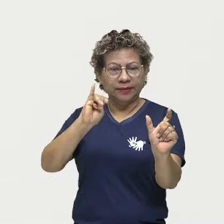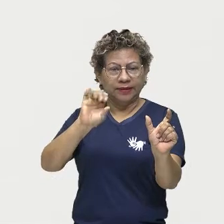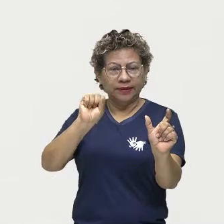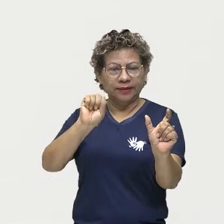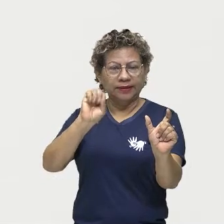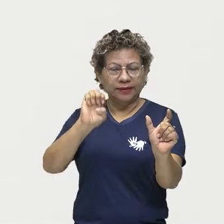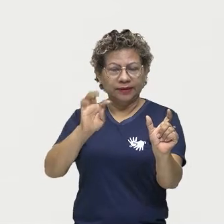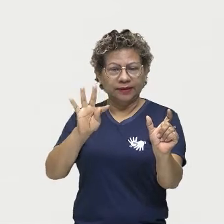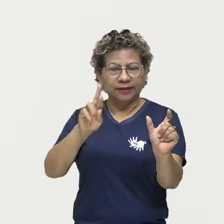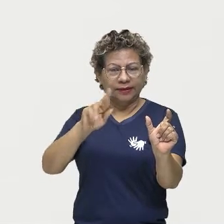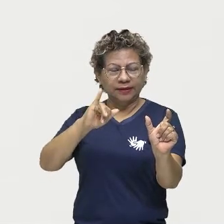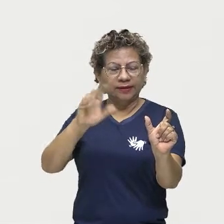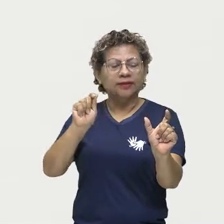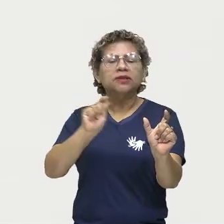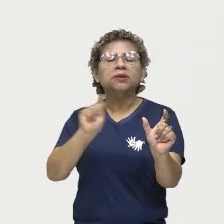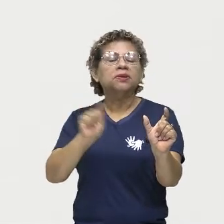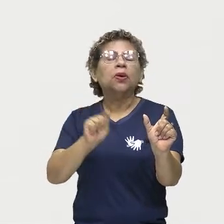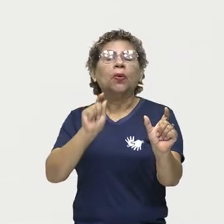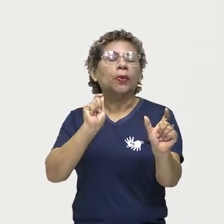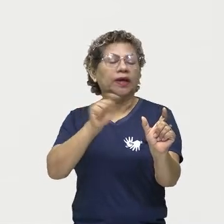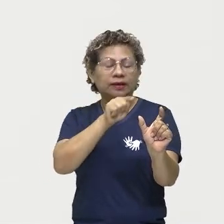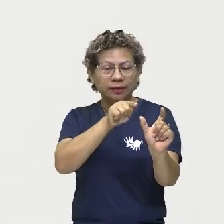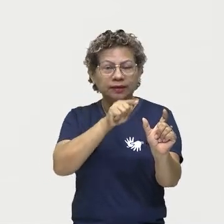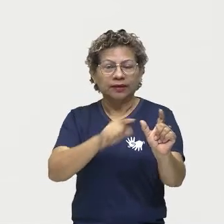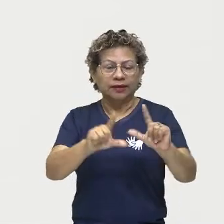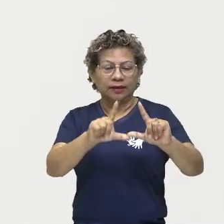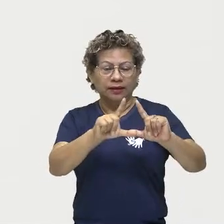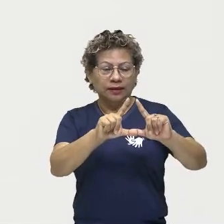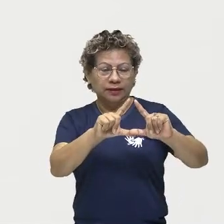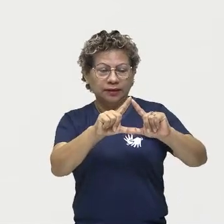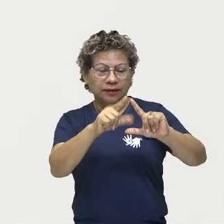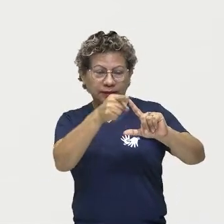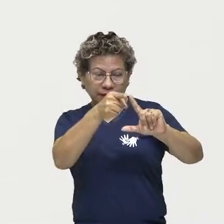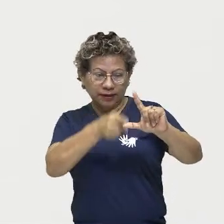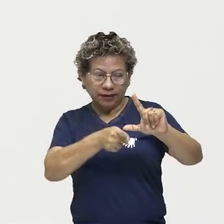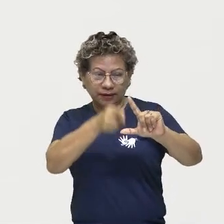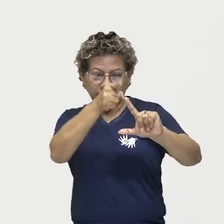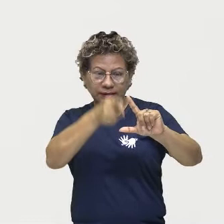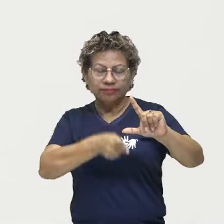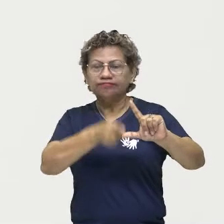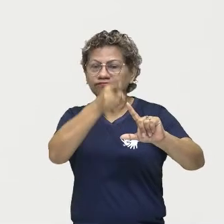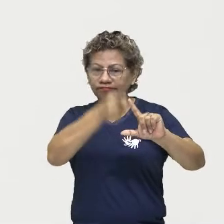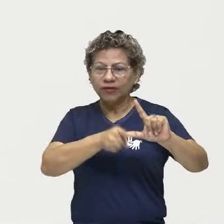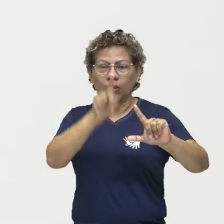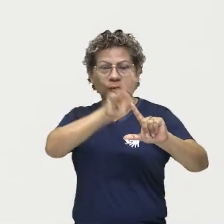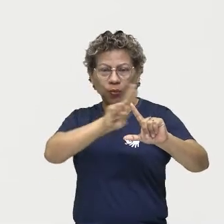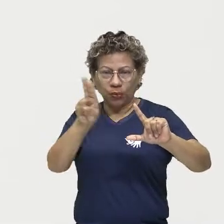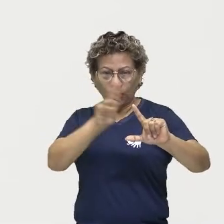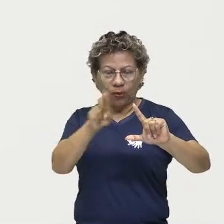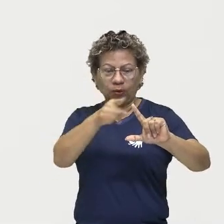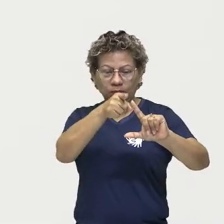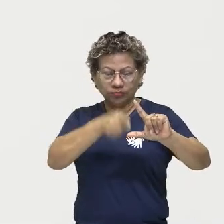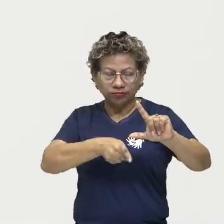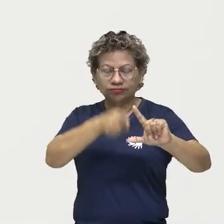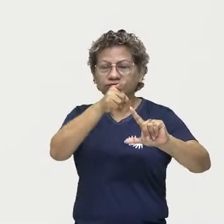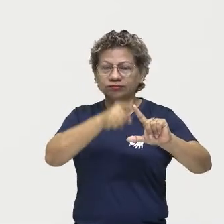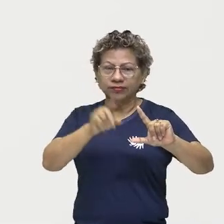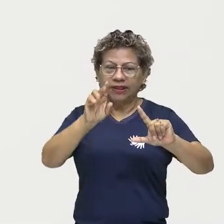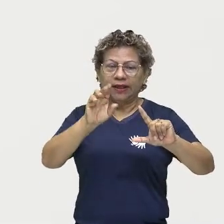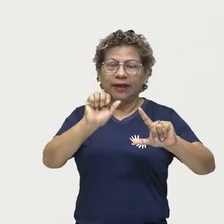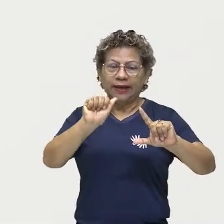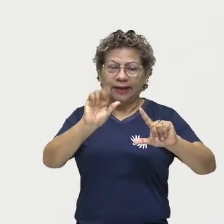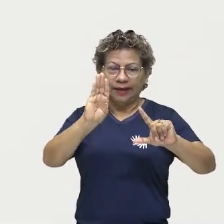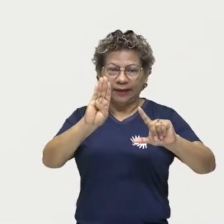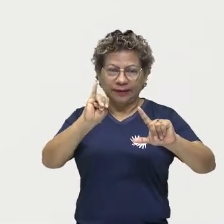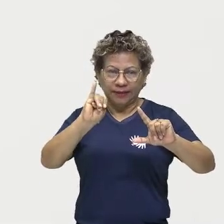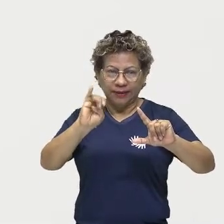que divide ao meio um ângulo interno do triângulo. Por exemplo, na figura a seguir, a